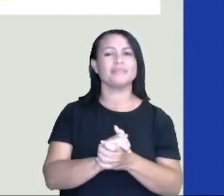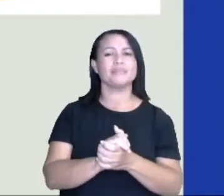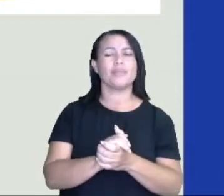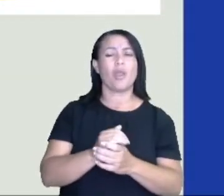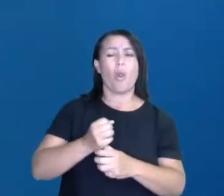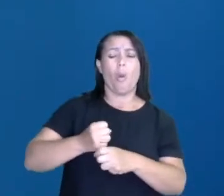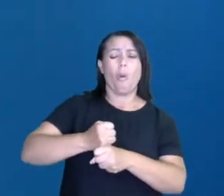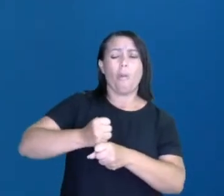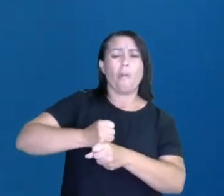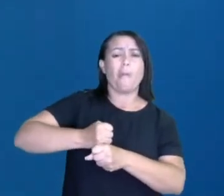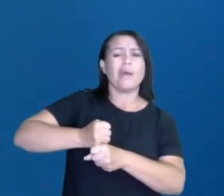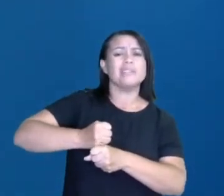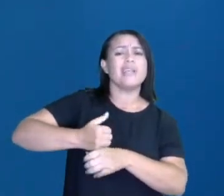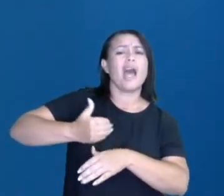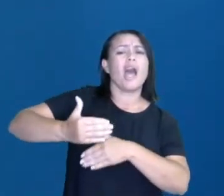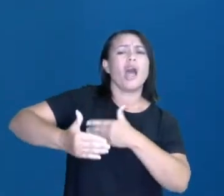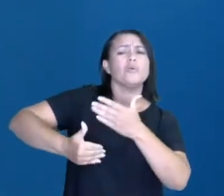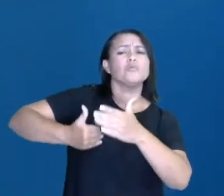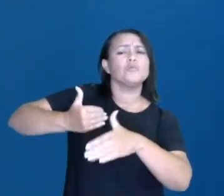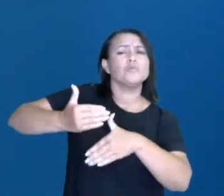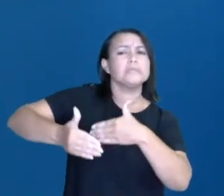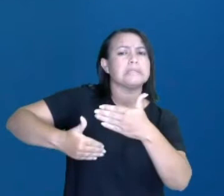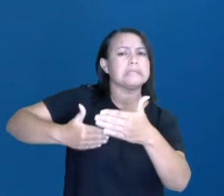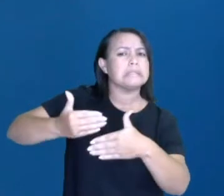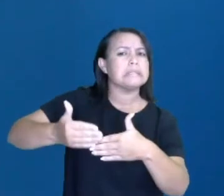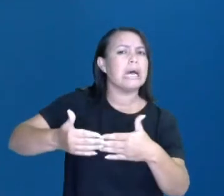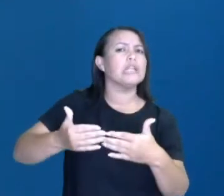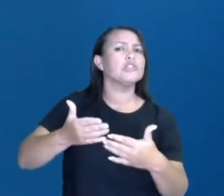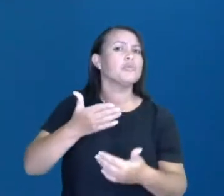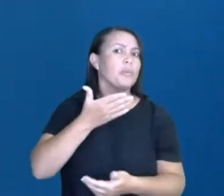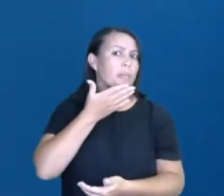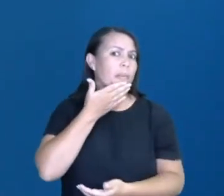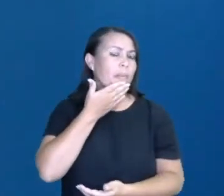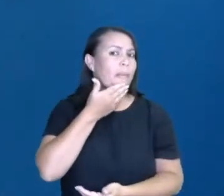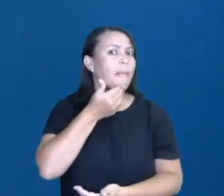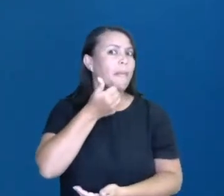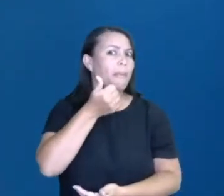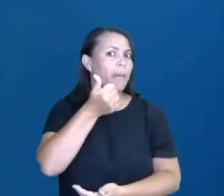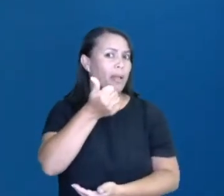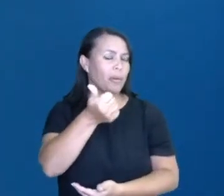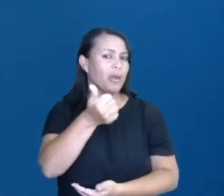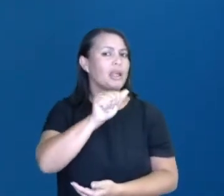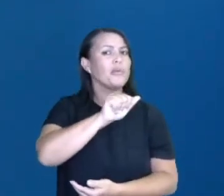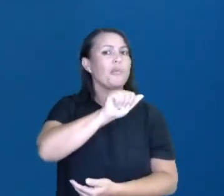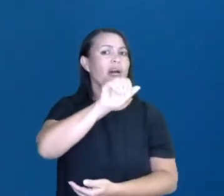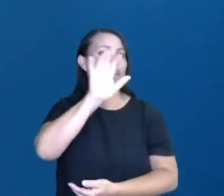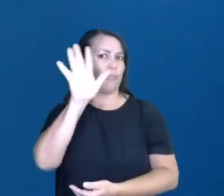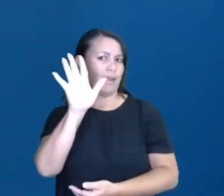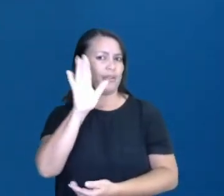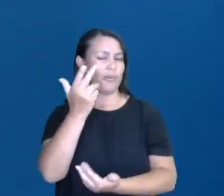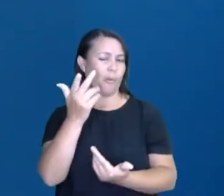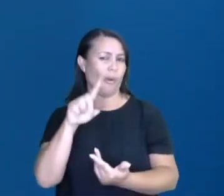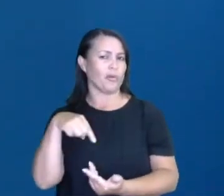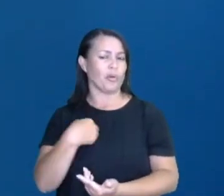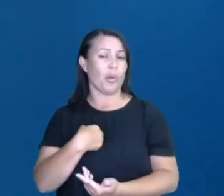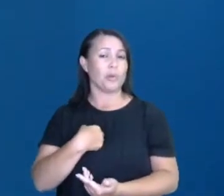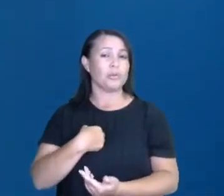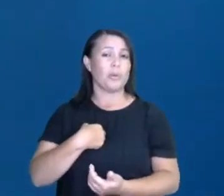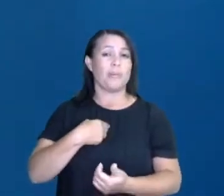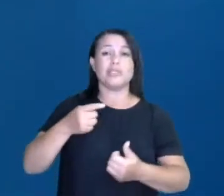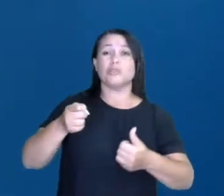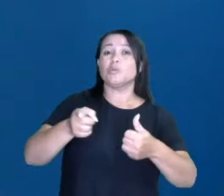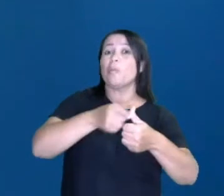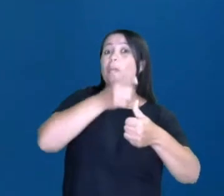o passar do tempo, foi se aperfeiçoando, né? No caso, aperfeiçoando o alfabeto da gente. Mas o